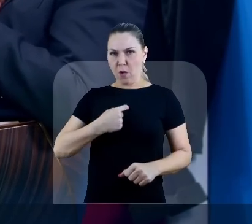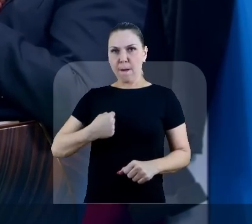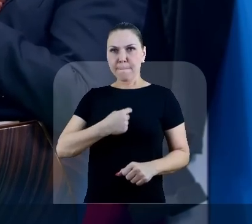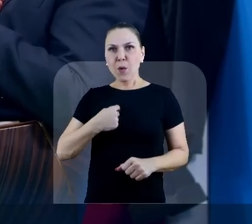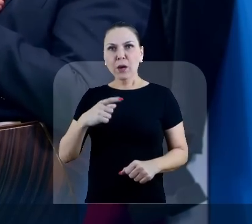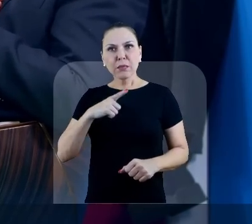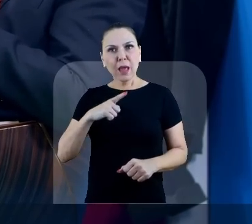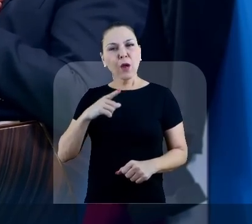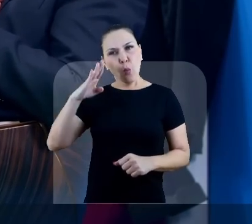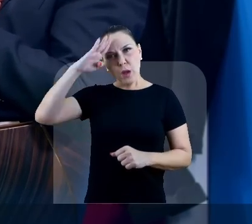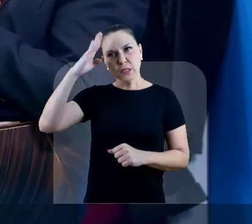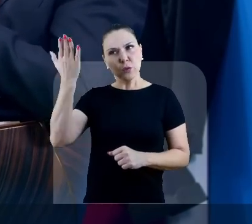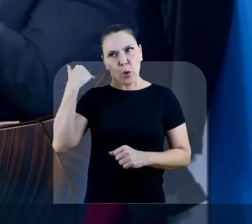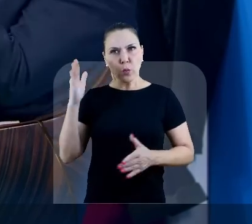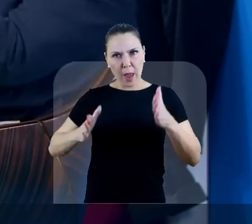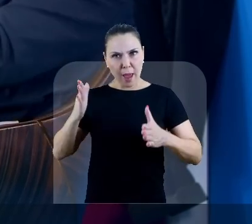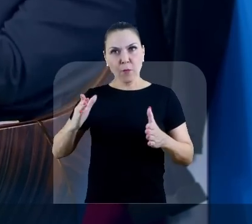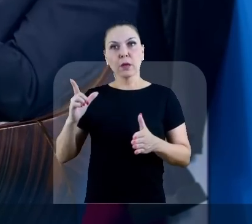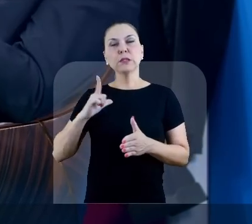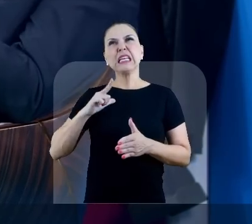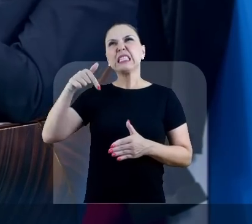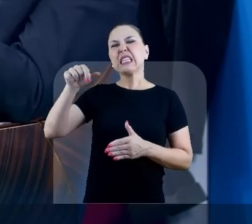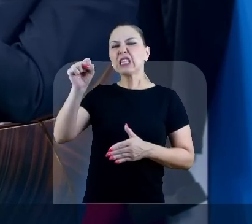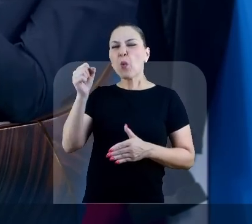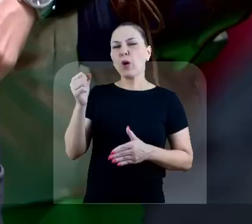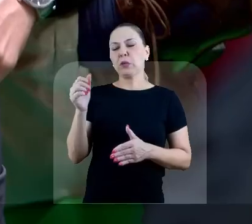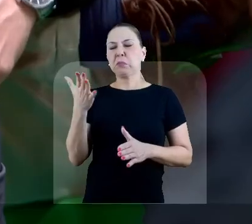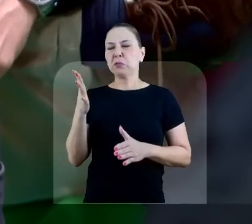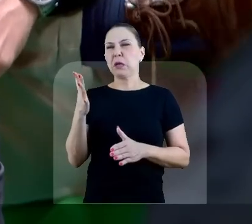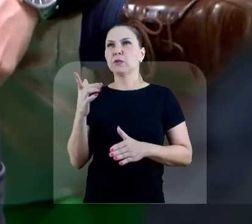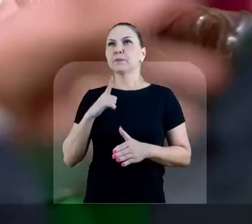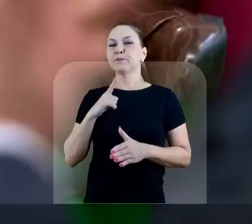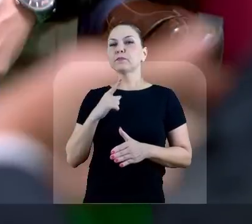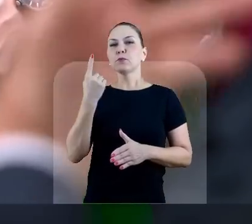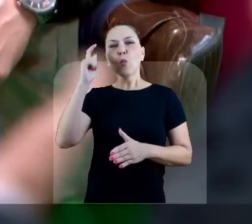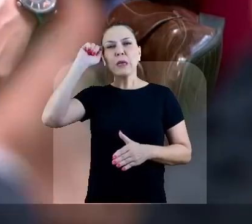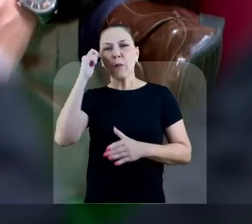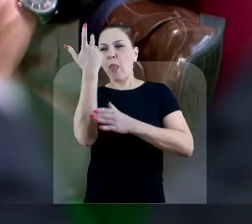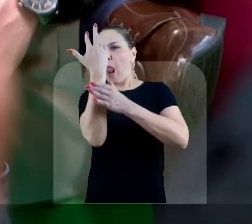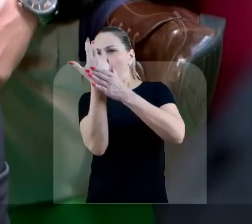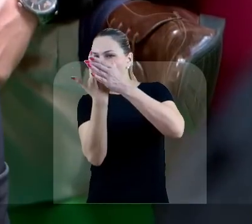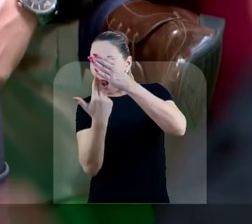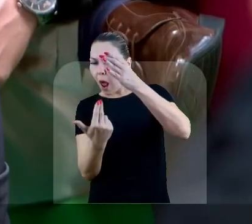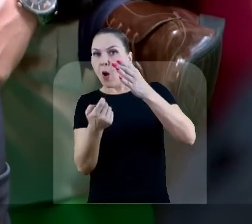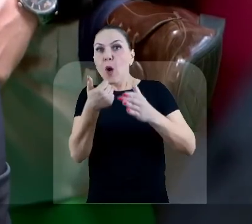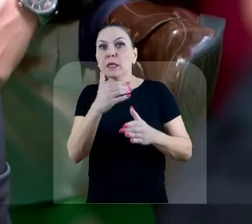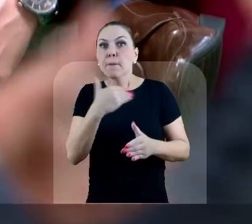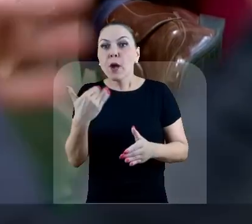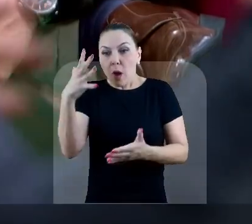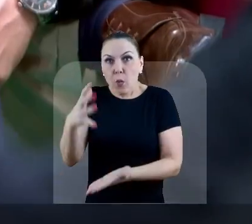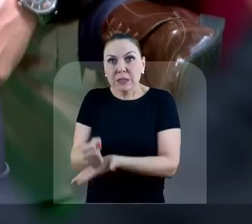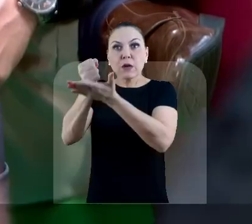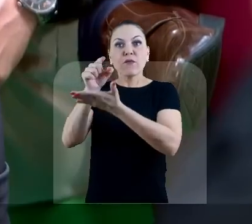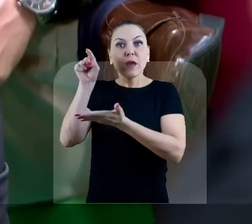com Palma, que em 78, um negão tinha afundado uma lagoa, um exercício, na segunda mergulhada minha, tirei o negão fora d'água, vai ter morrido, se eu